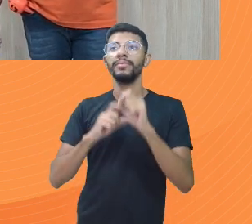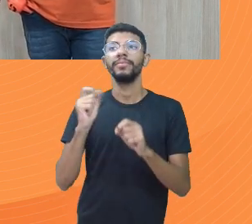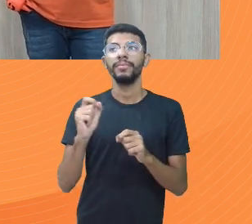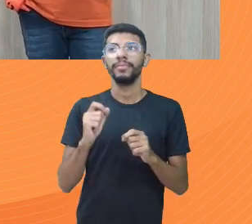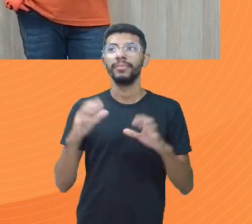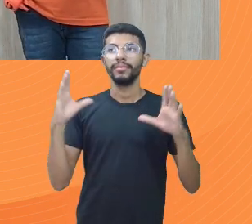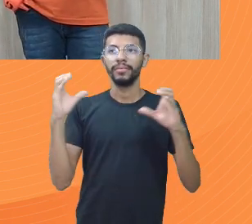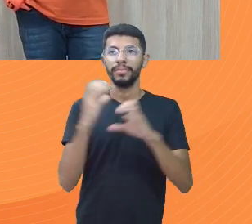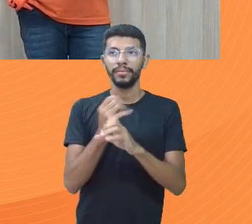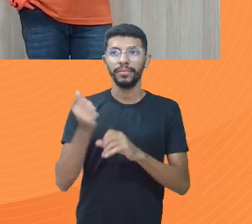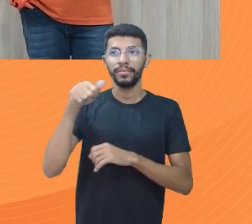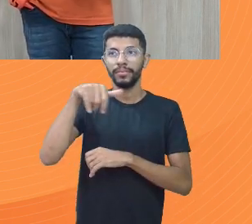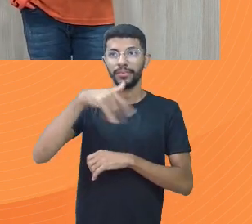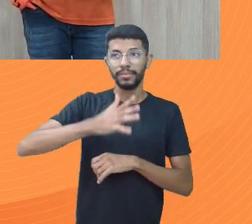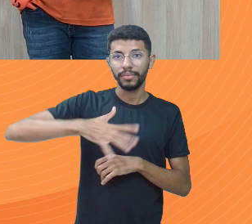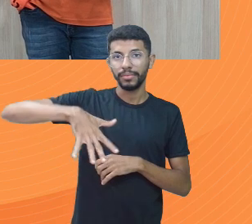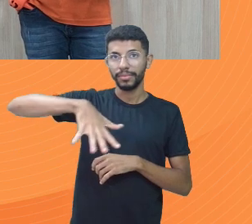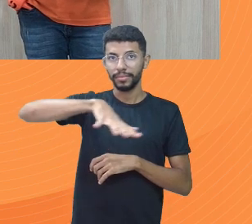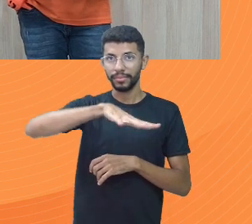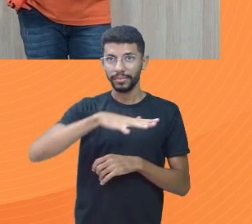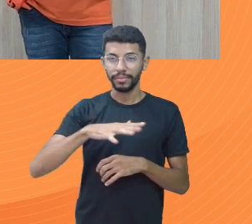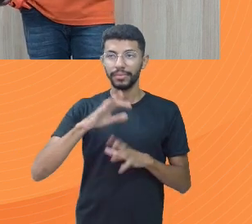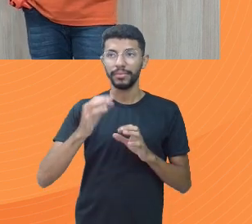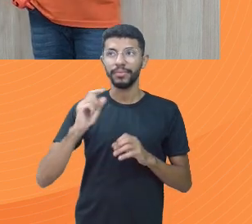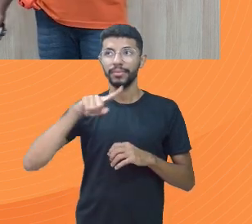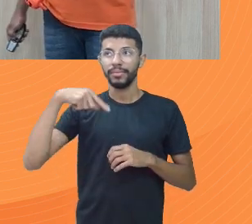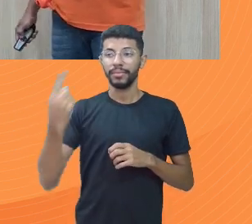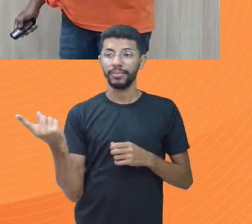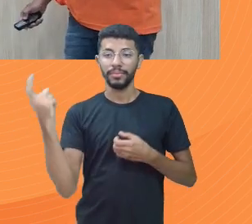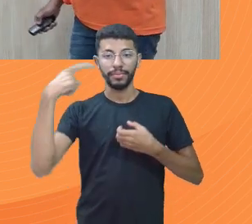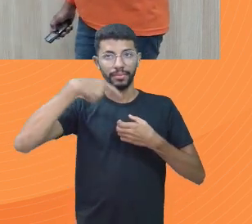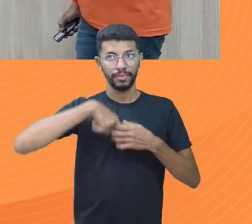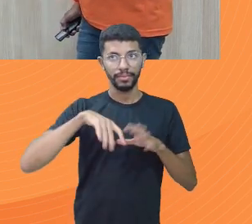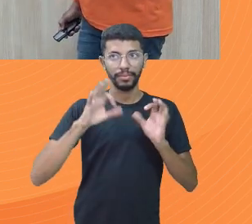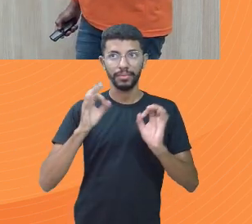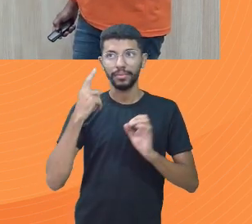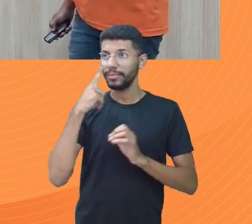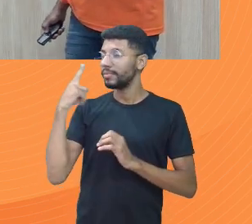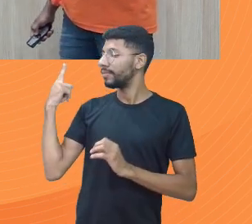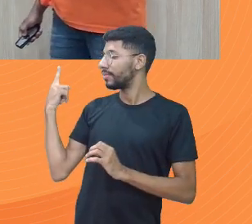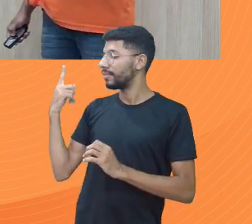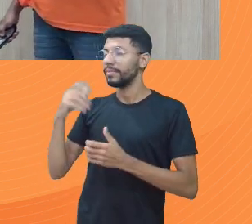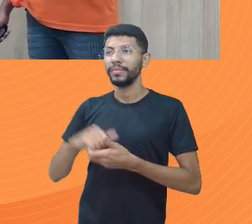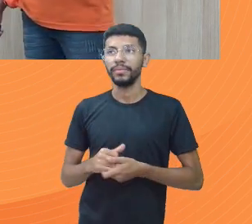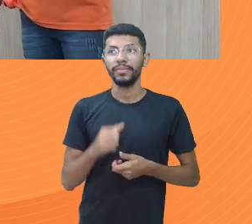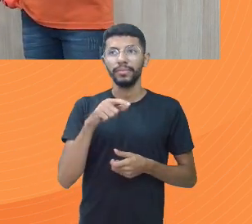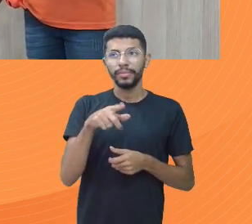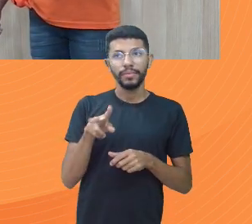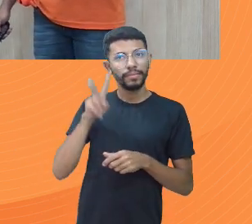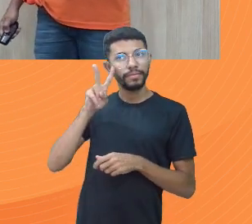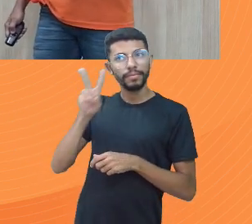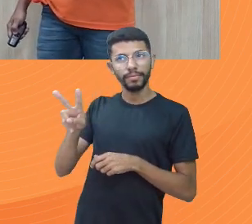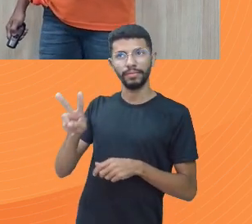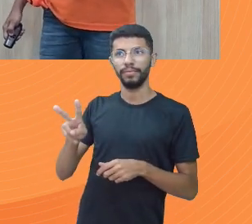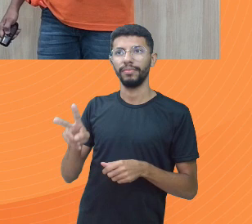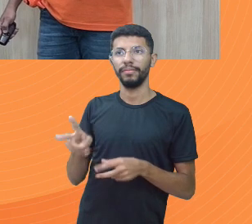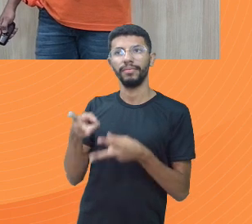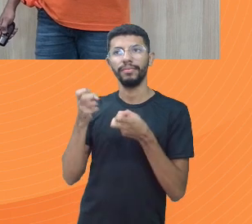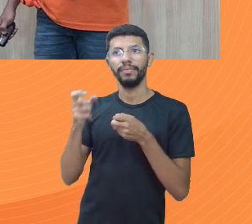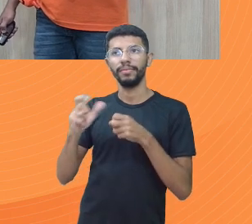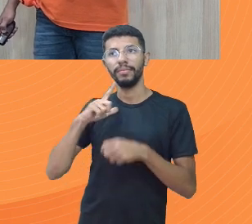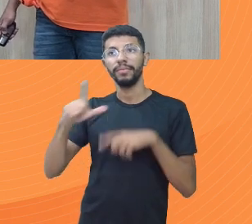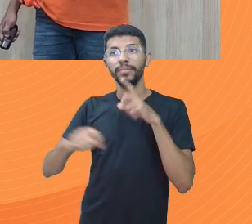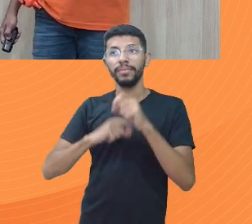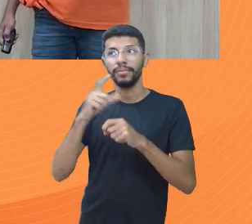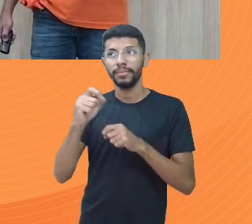essas áreas para depois a gente voltar. Então, bora para aqui. Galera, vê só, se você olhar, a gente tem aqui, ó,